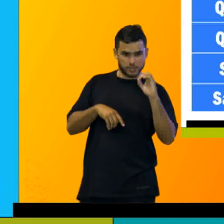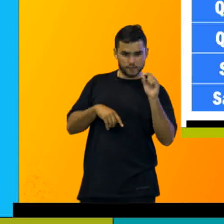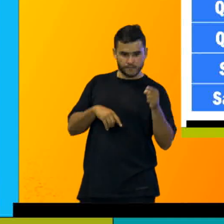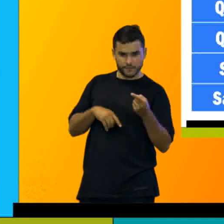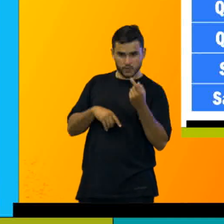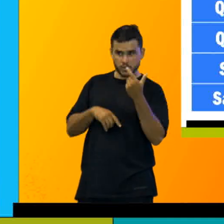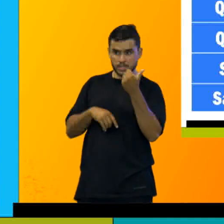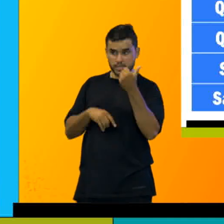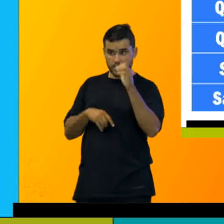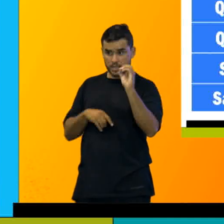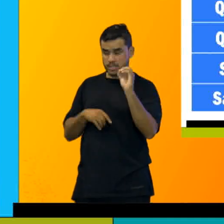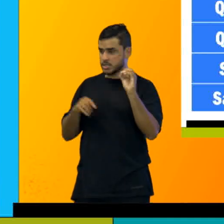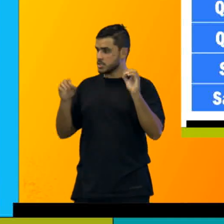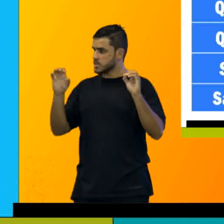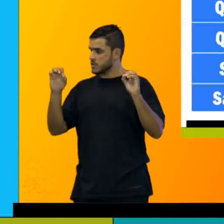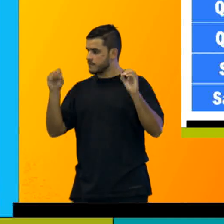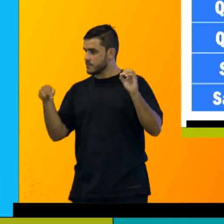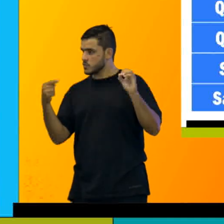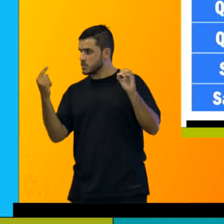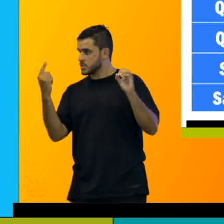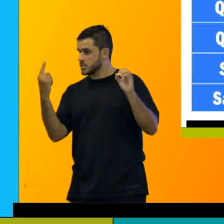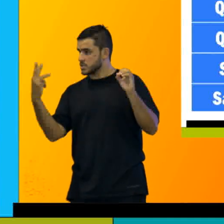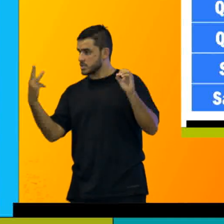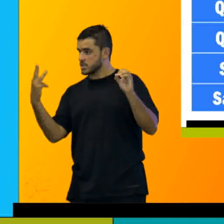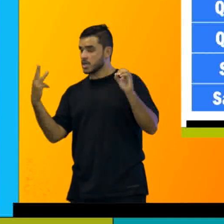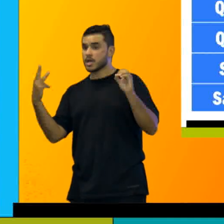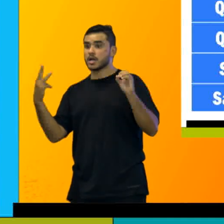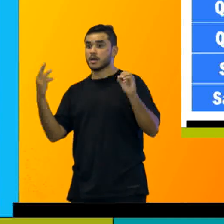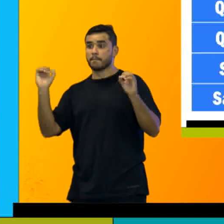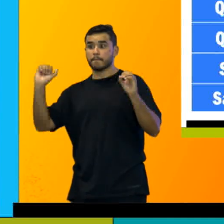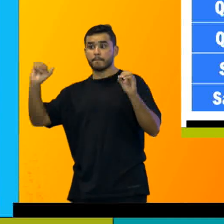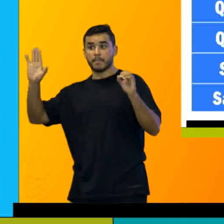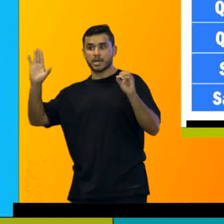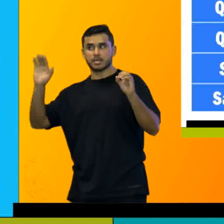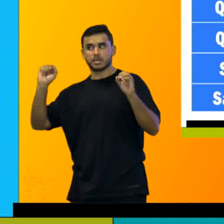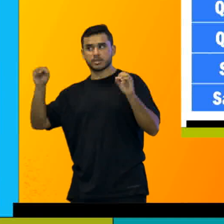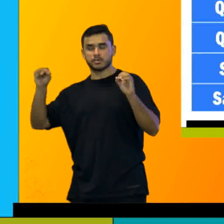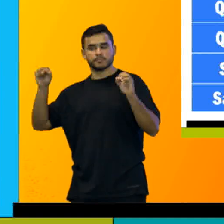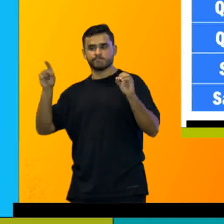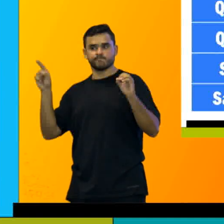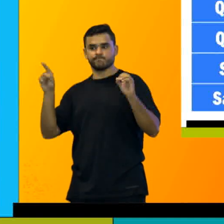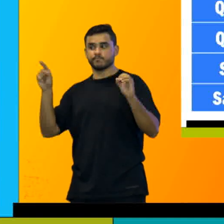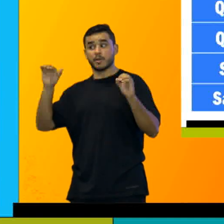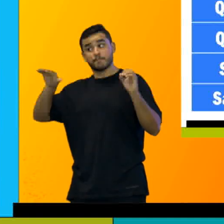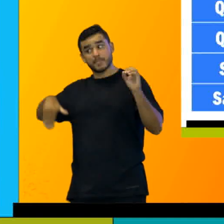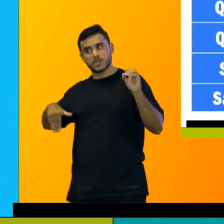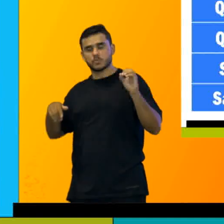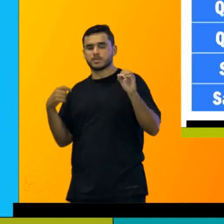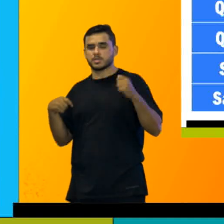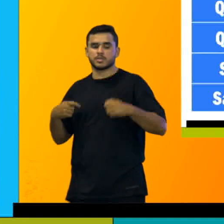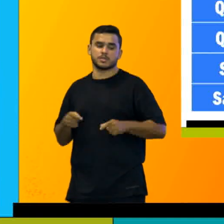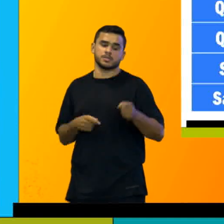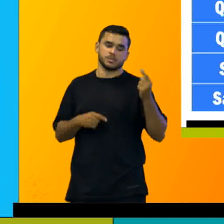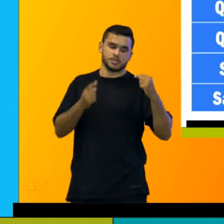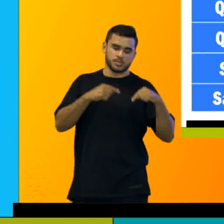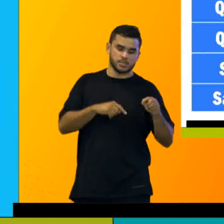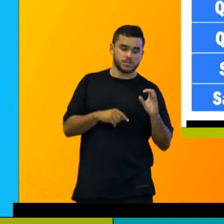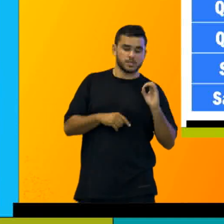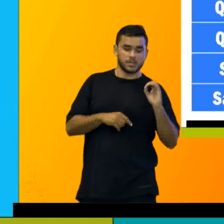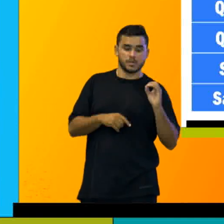0,10, 0,13. A bicicleta foi maior. Então, não quero. O próximo,